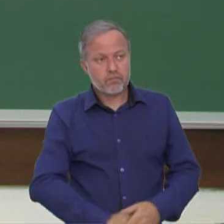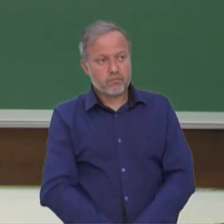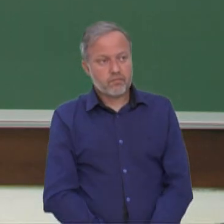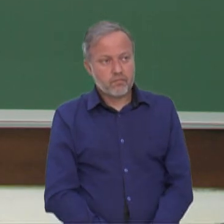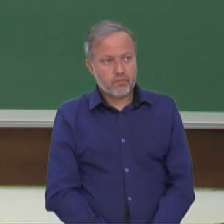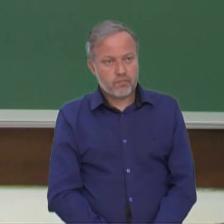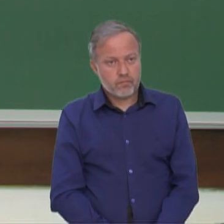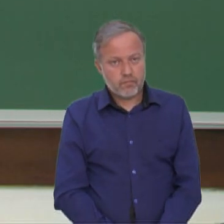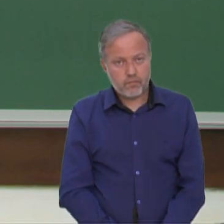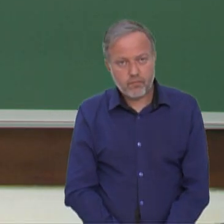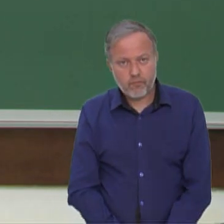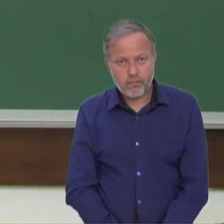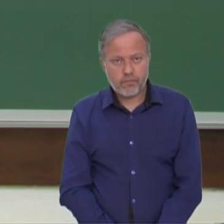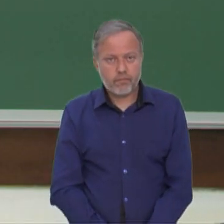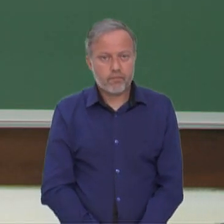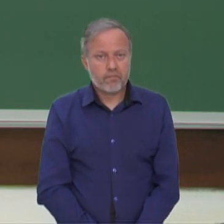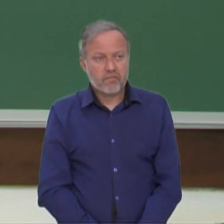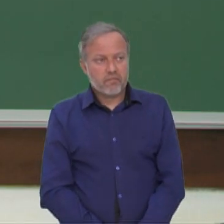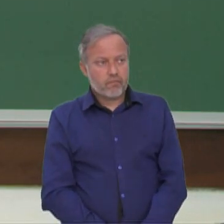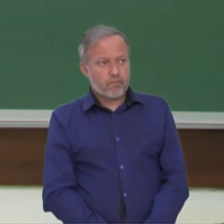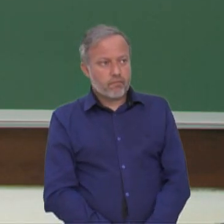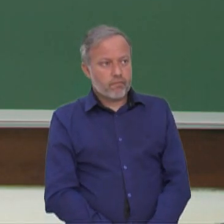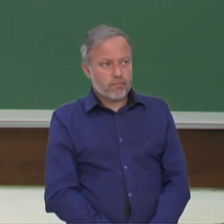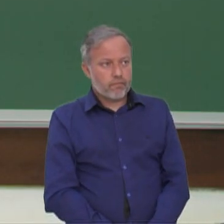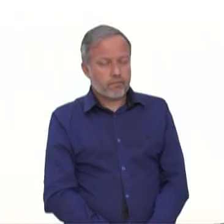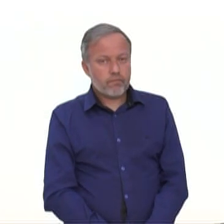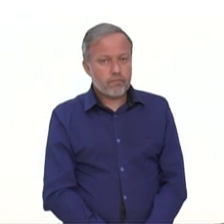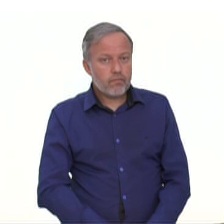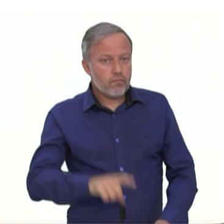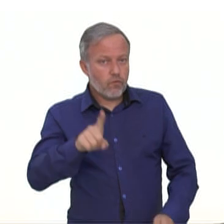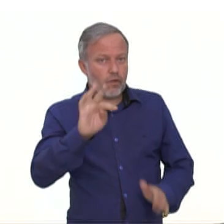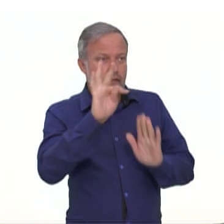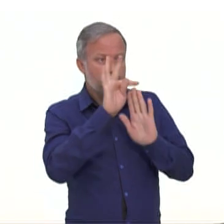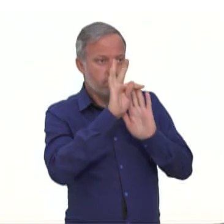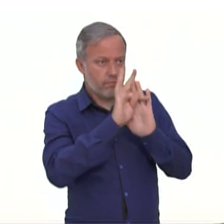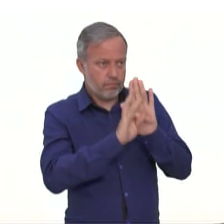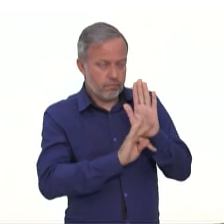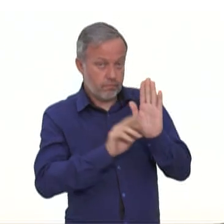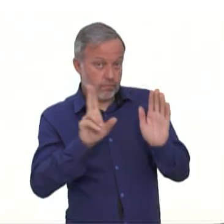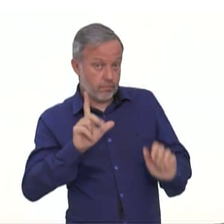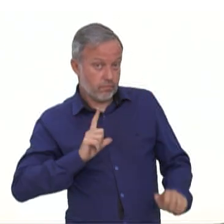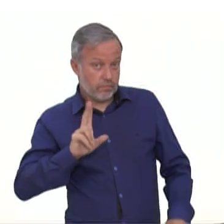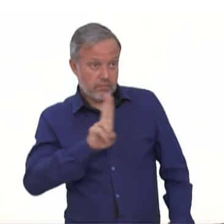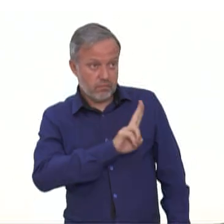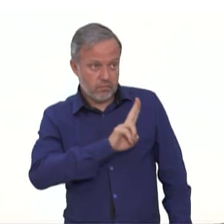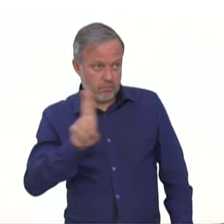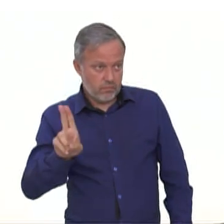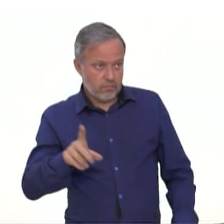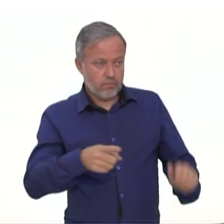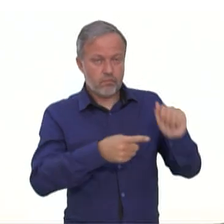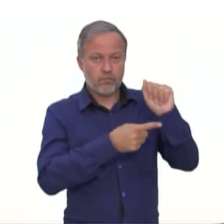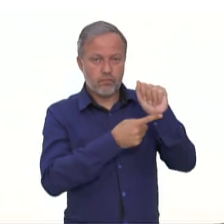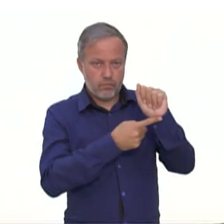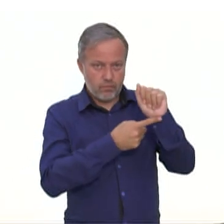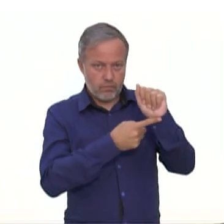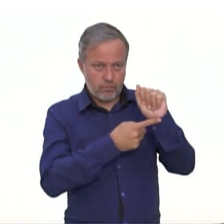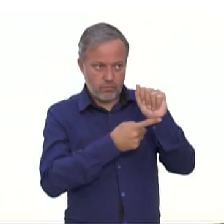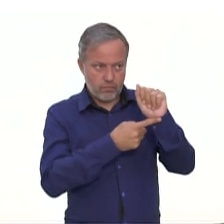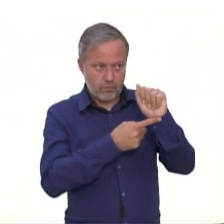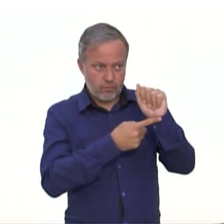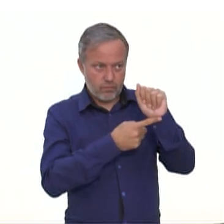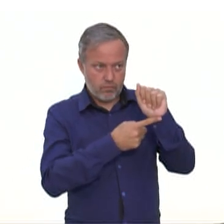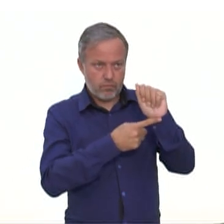localização do leitor. A esse tipo de texto dá-se o nome de autobiografia,